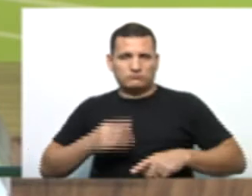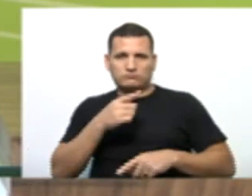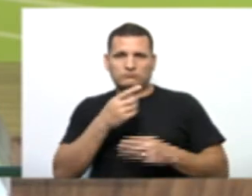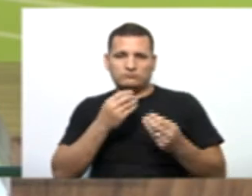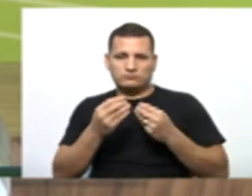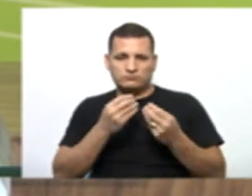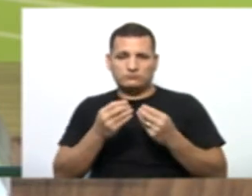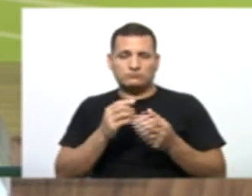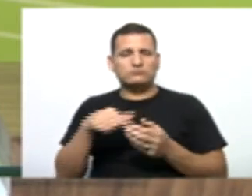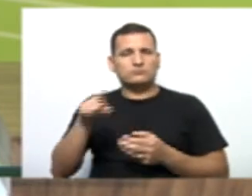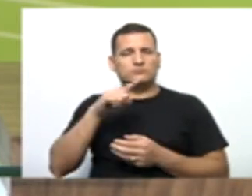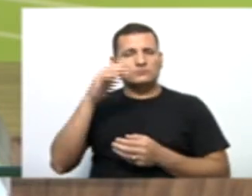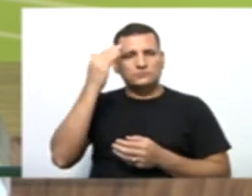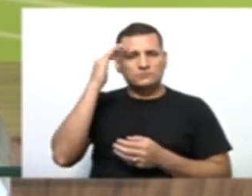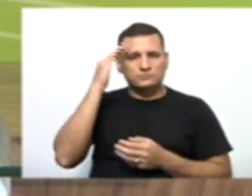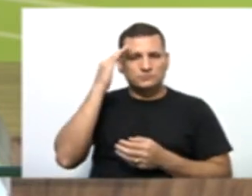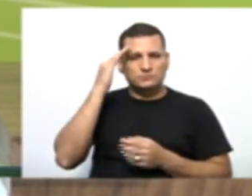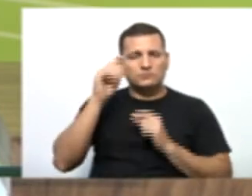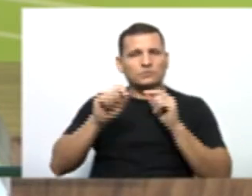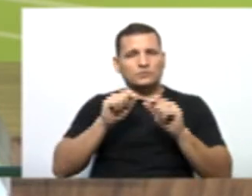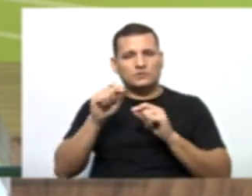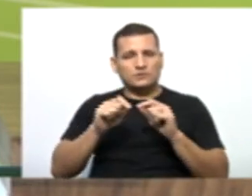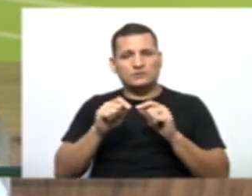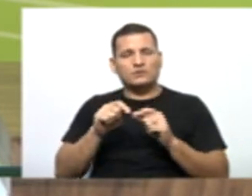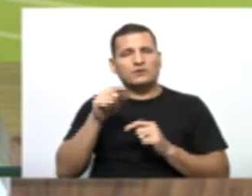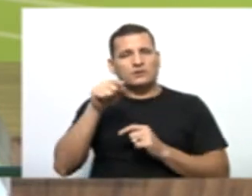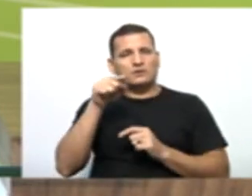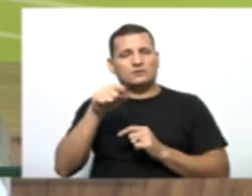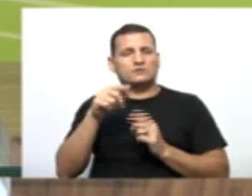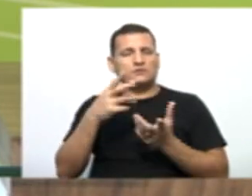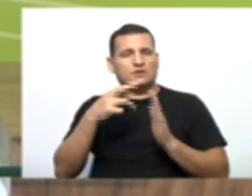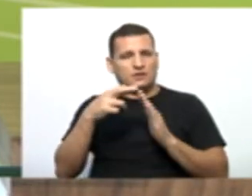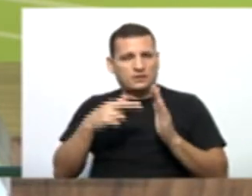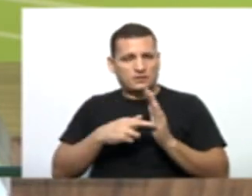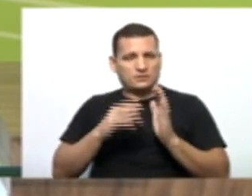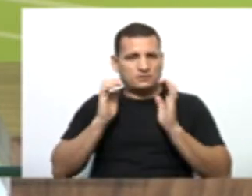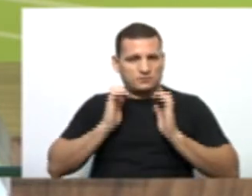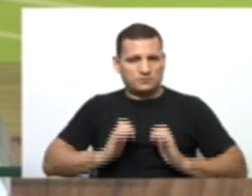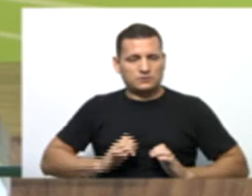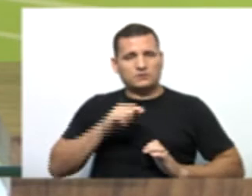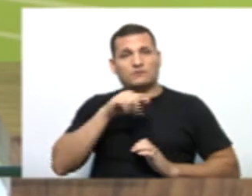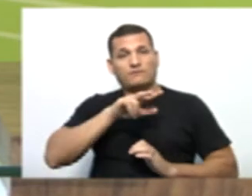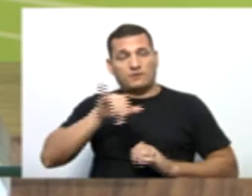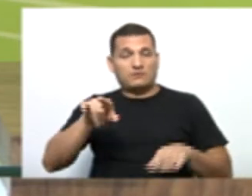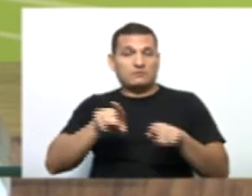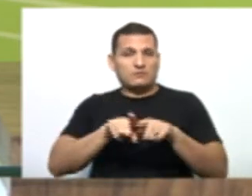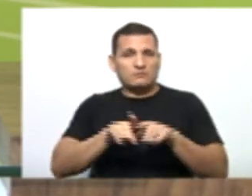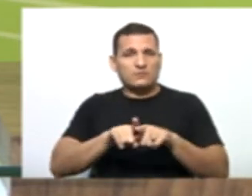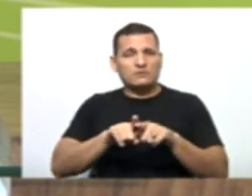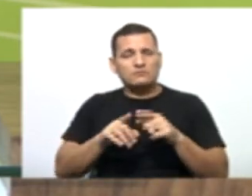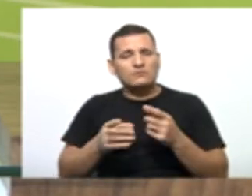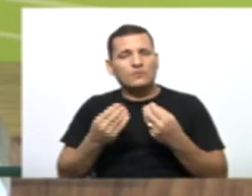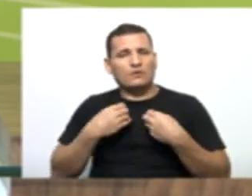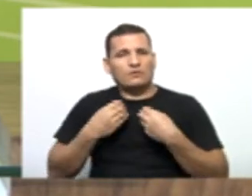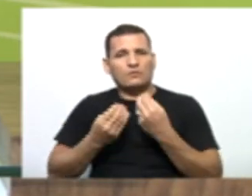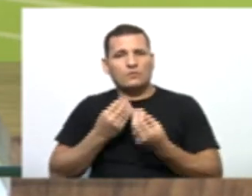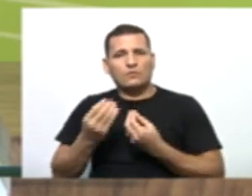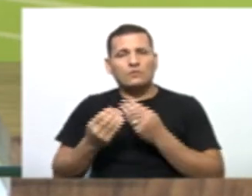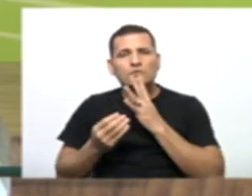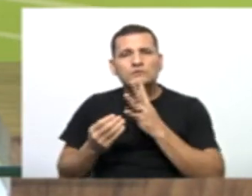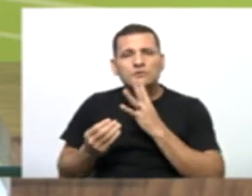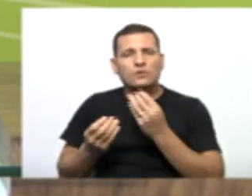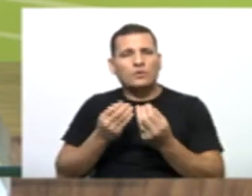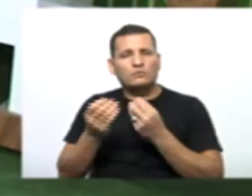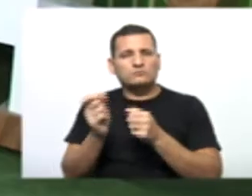situações, que nós possamos compreender que esses princípios éticos vão determinar também o meu modo de agir e o meu modo de conhecer a